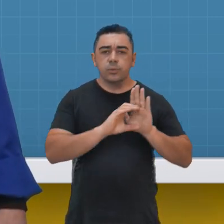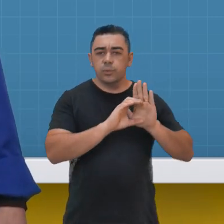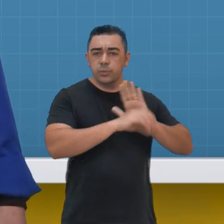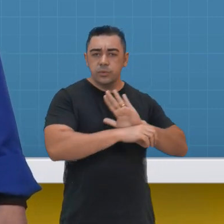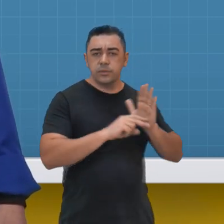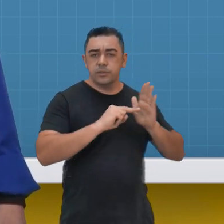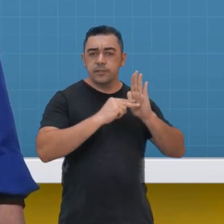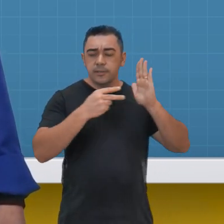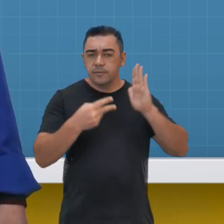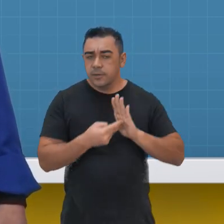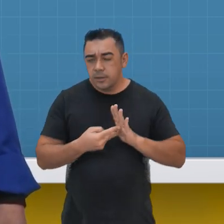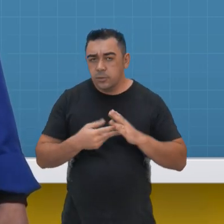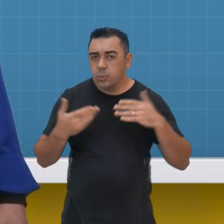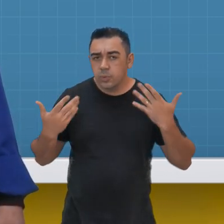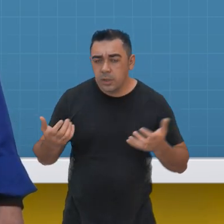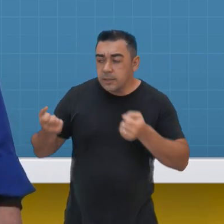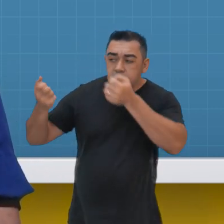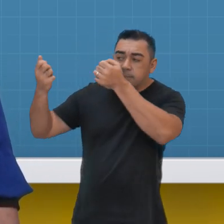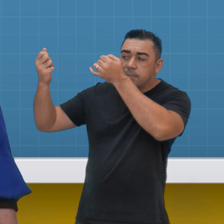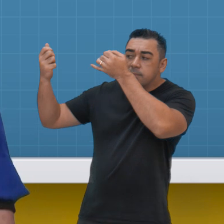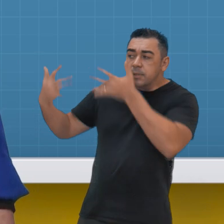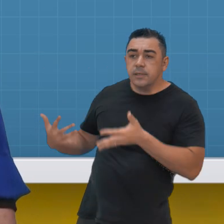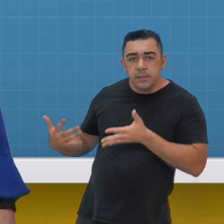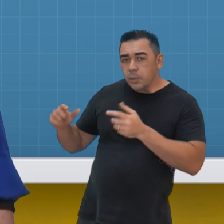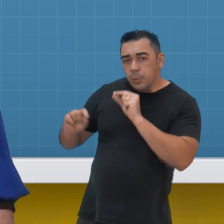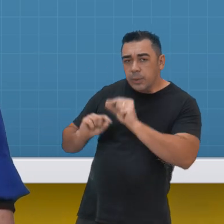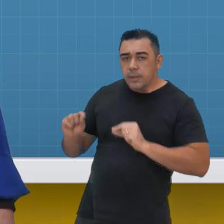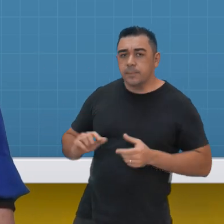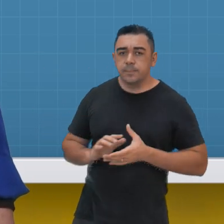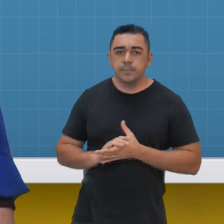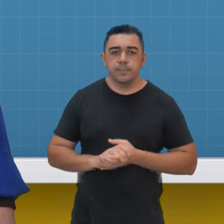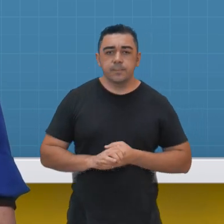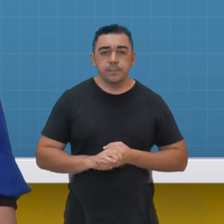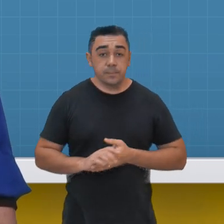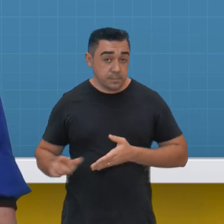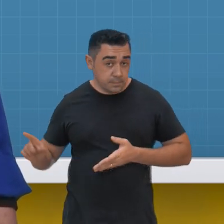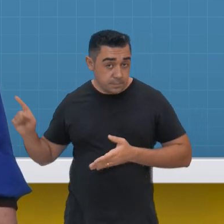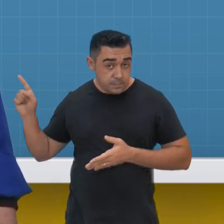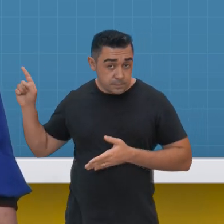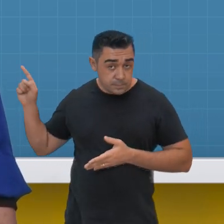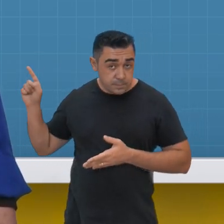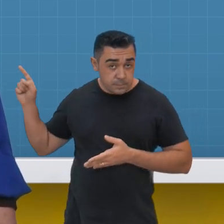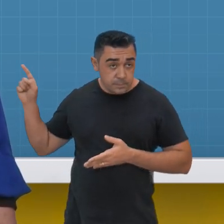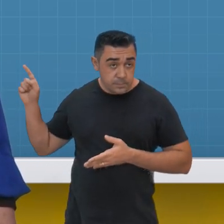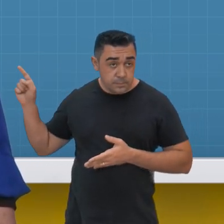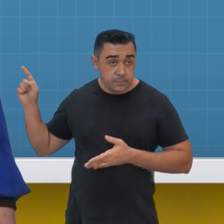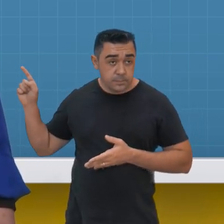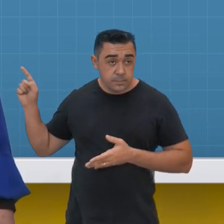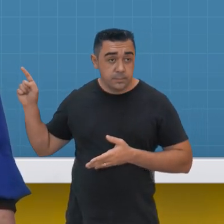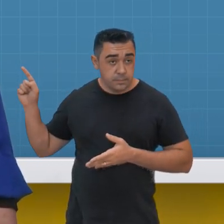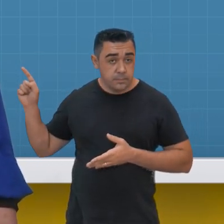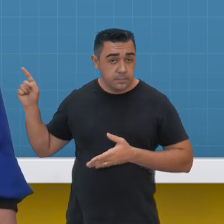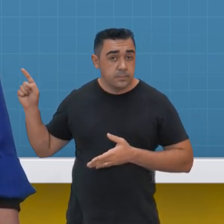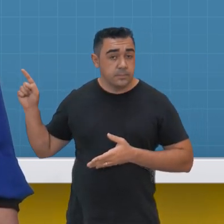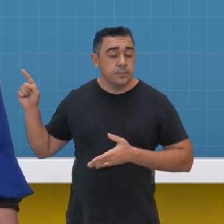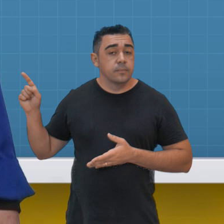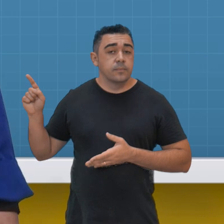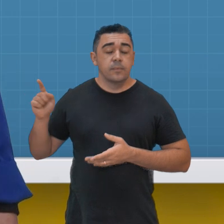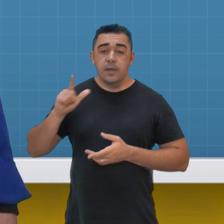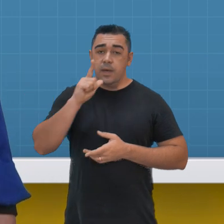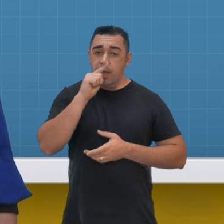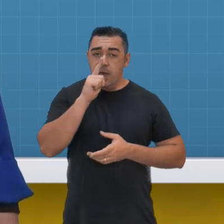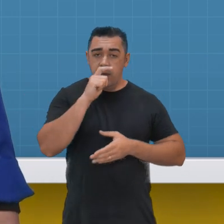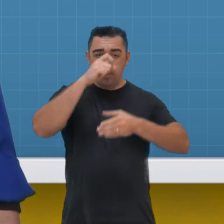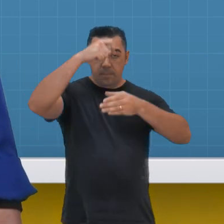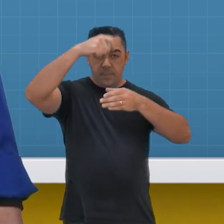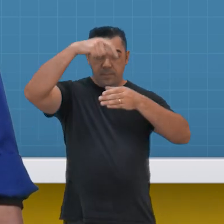conceito deste provérbio. O que ele explica? Qual é a interpretação dele? Tá lá? Isso, então vamos lá.